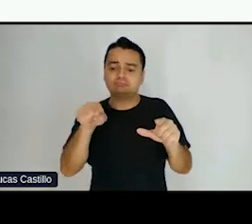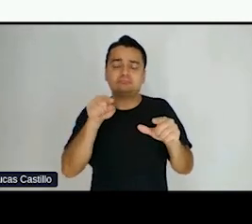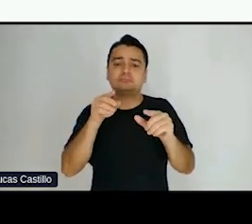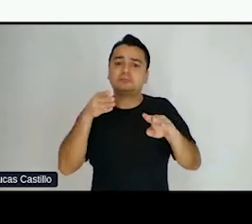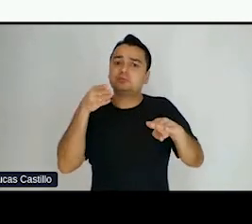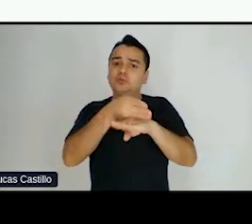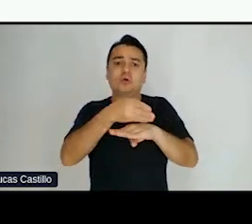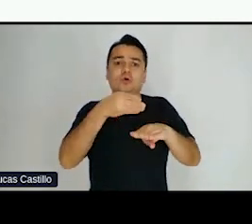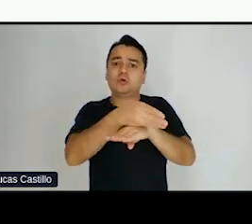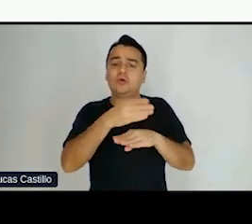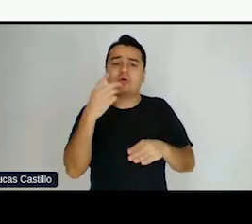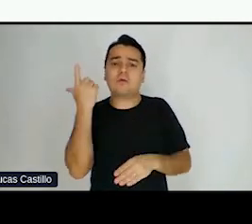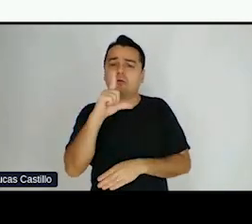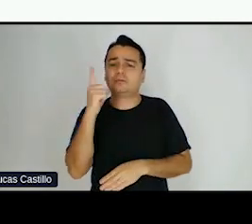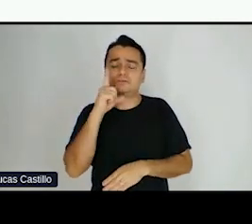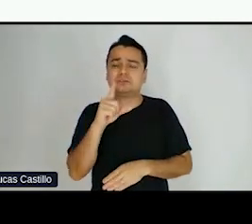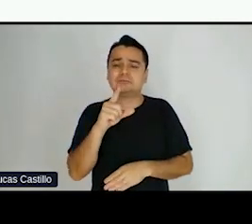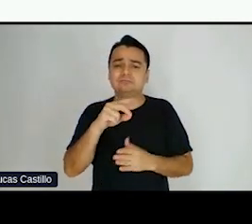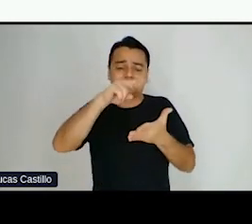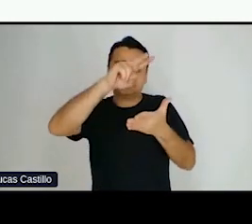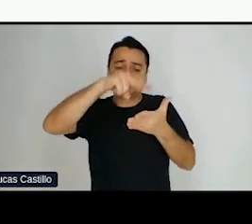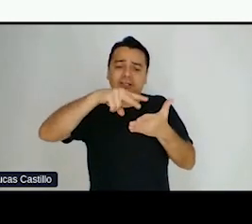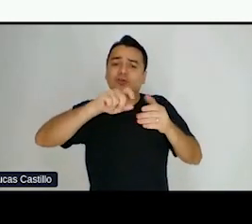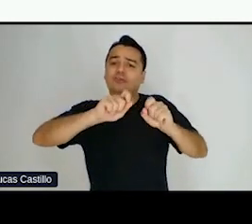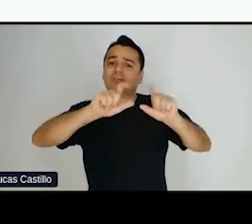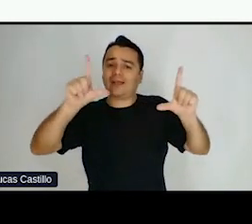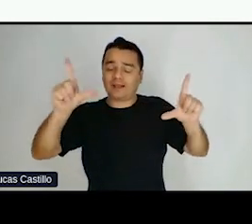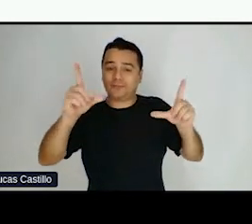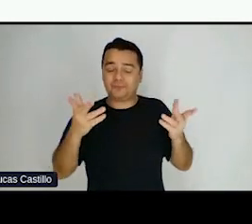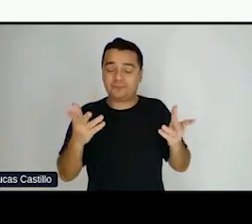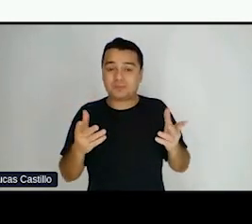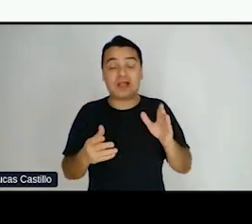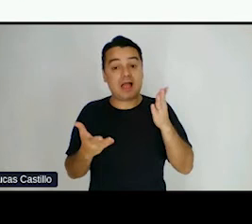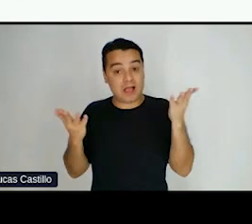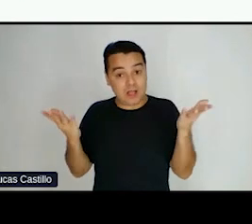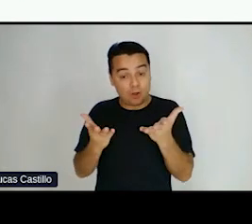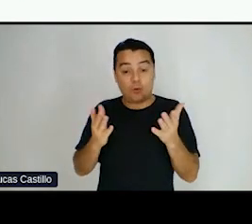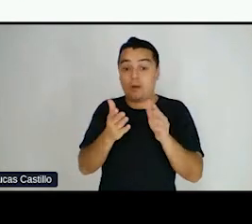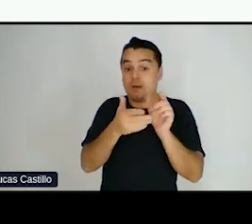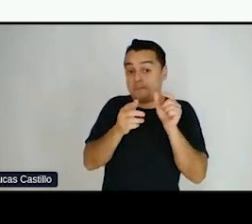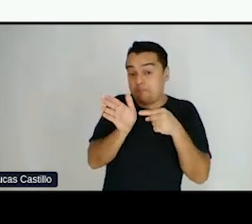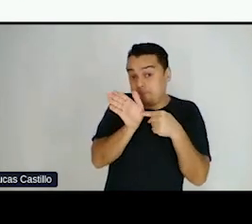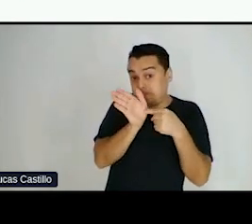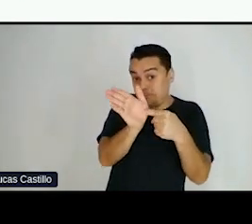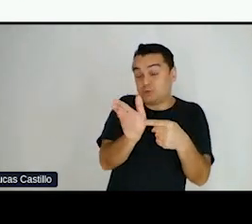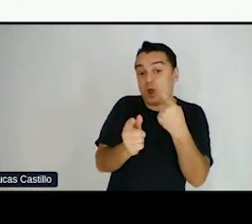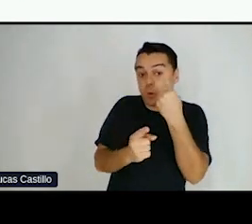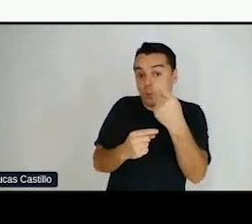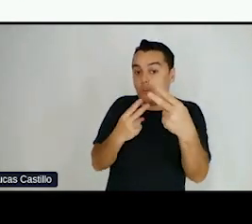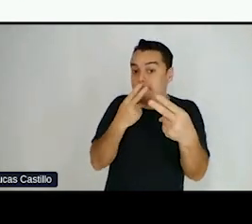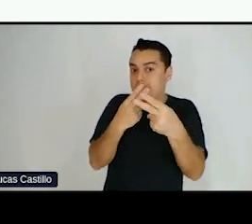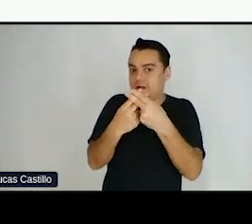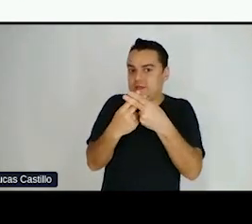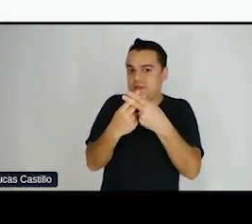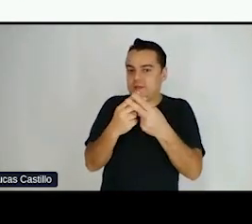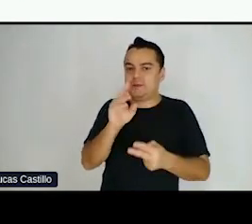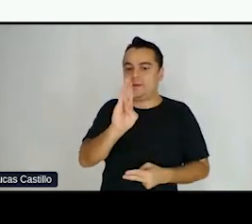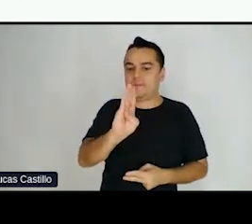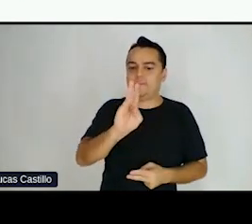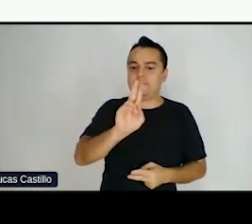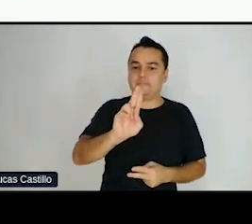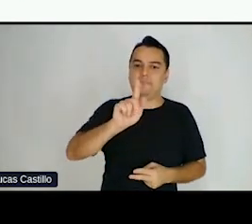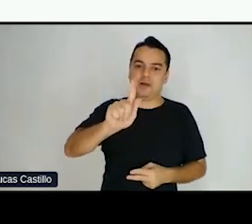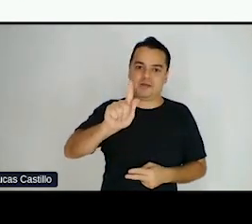acessíveis, né, para usuários de leitor de tela. Então, agora a gente vai mostrar um dos bugs que eu considerei, né, na época, o